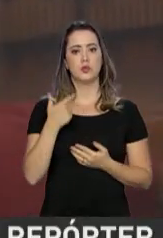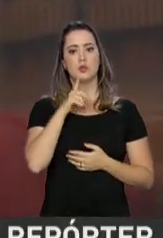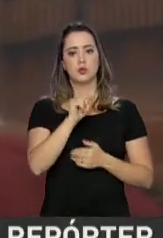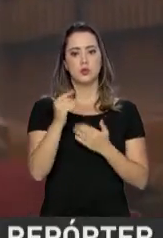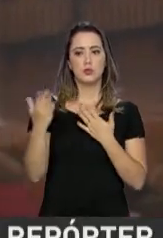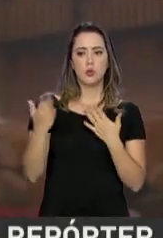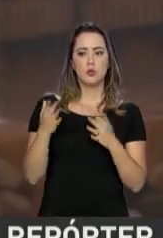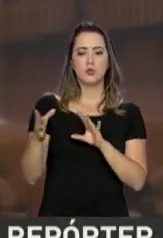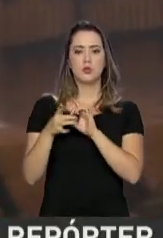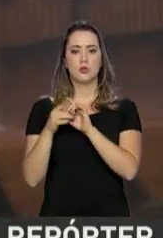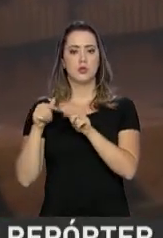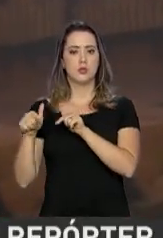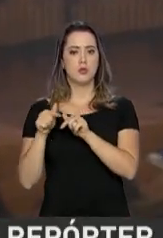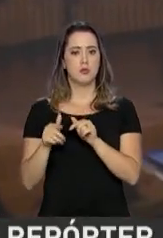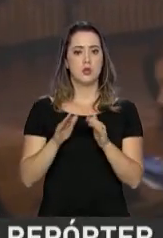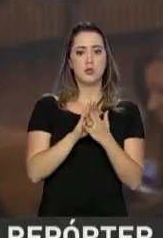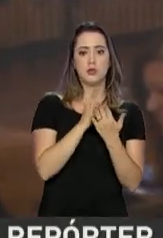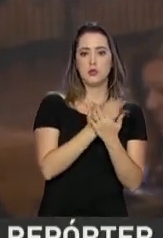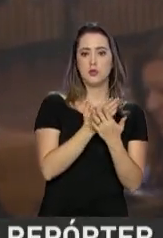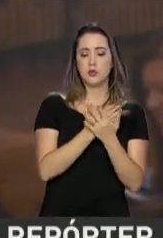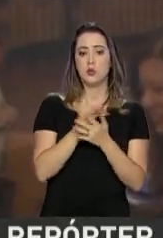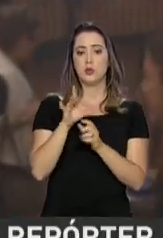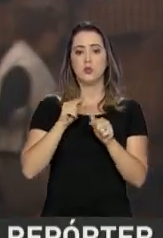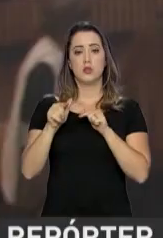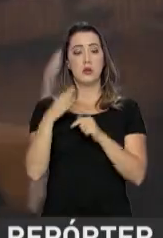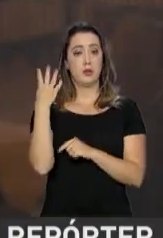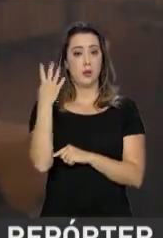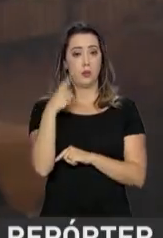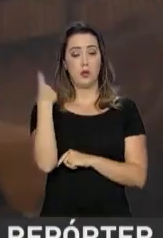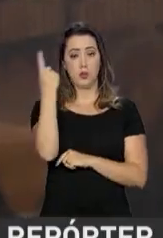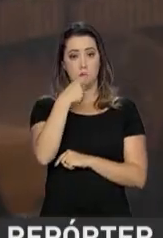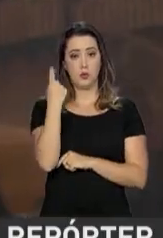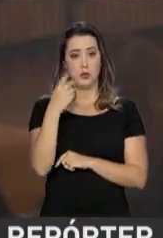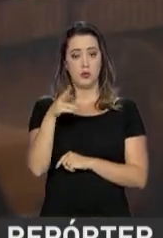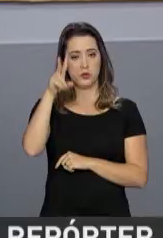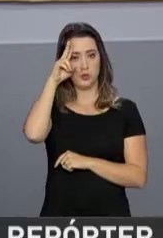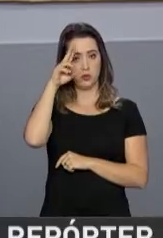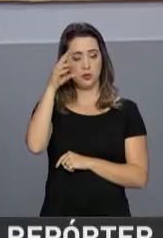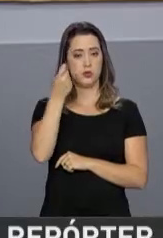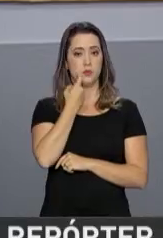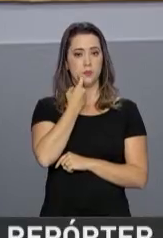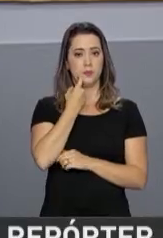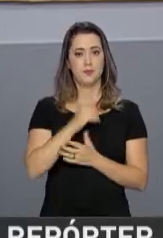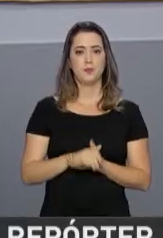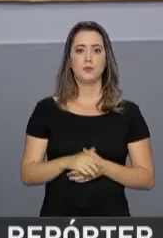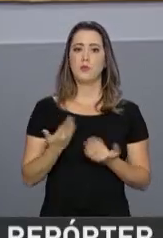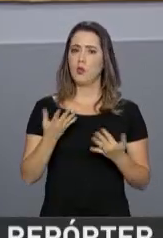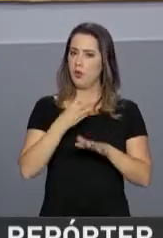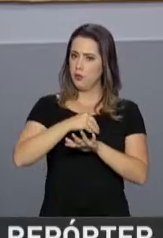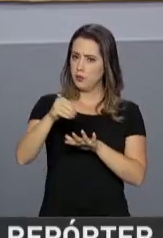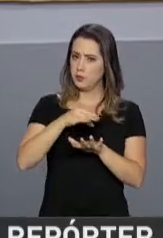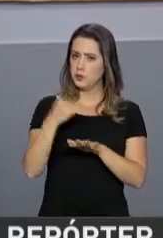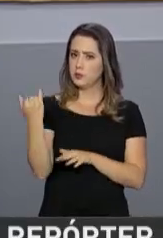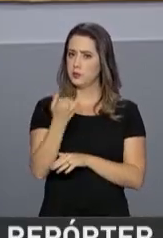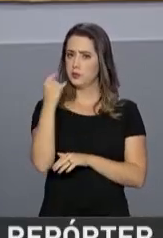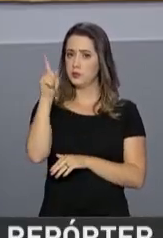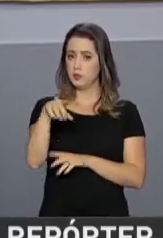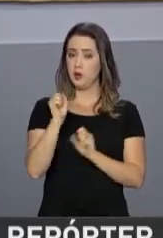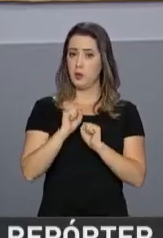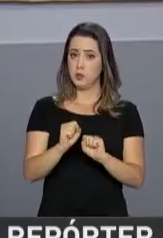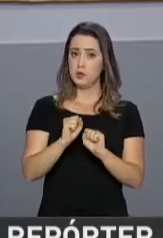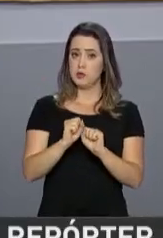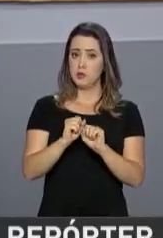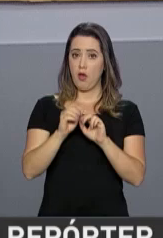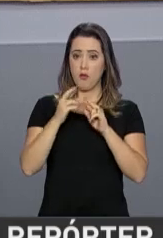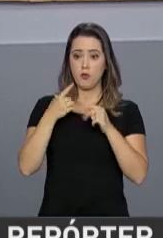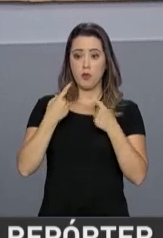conciliar a escola com o trabalho porque eu trabalho só quatro horas por dia de segunda a sexta pior uma informação importante é possível